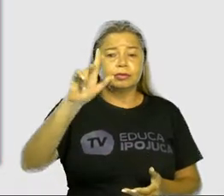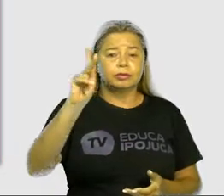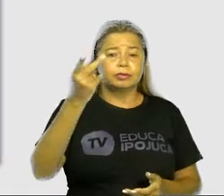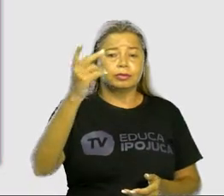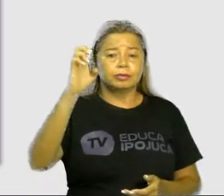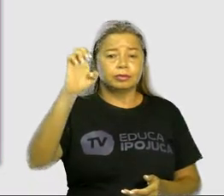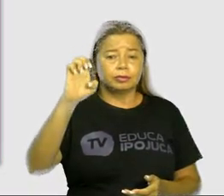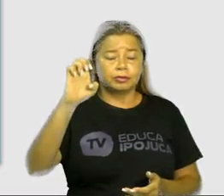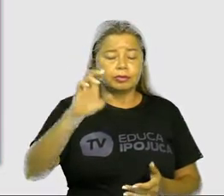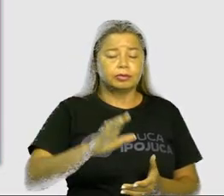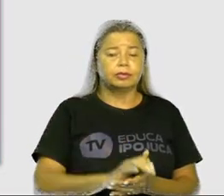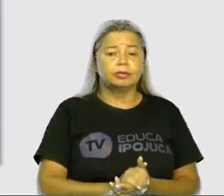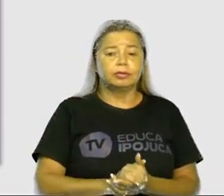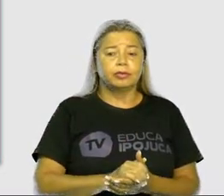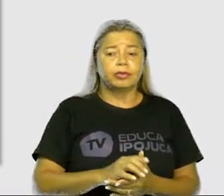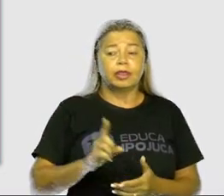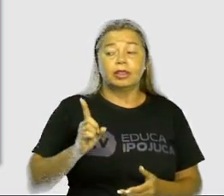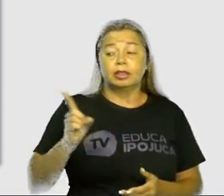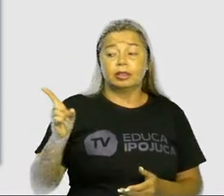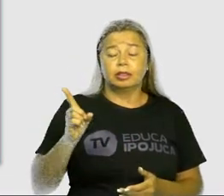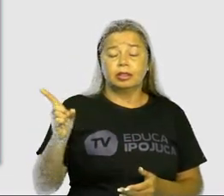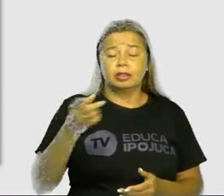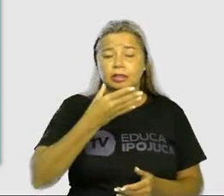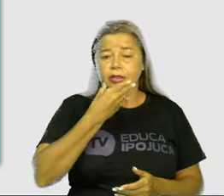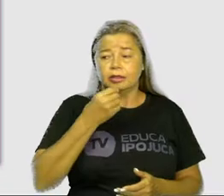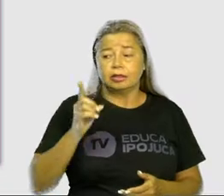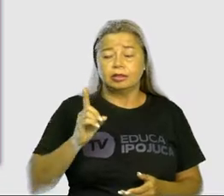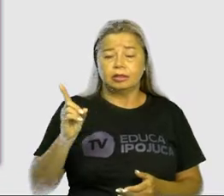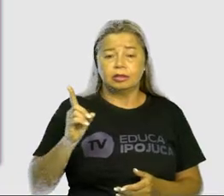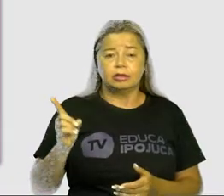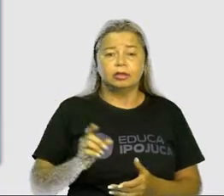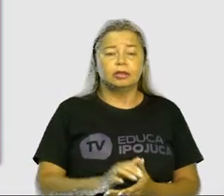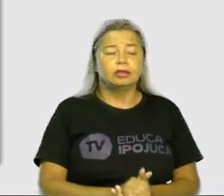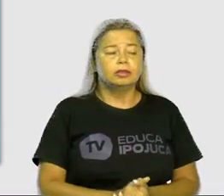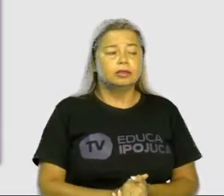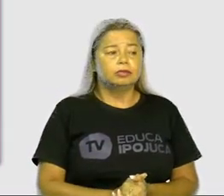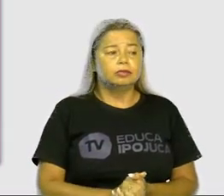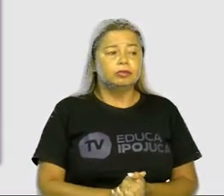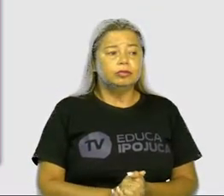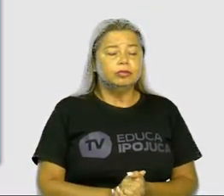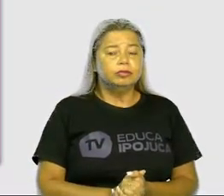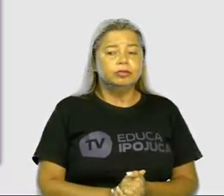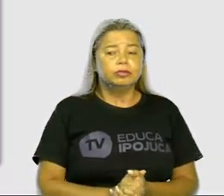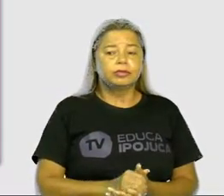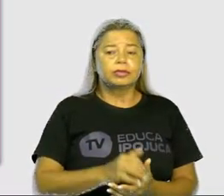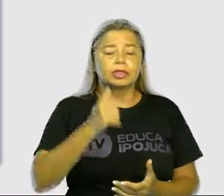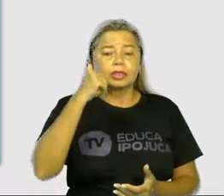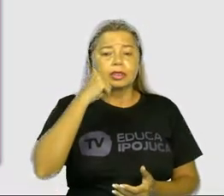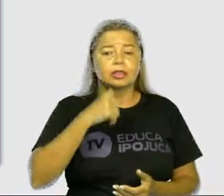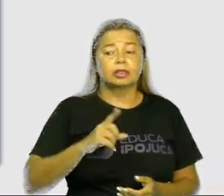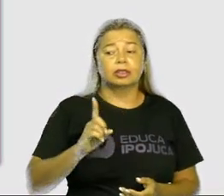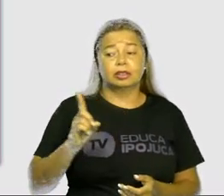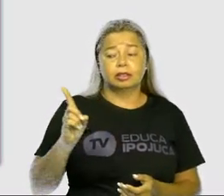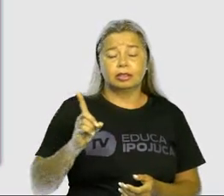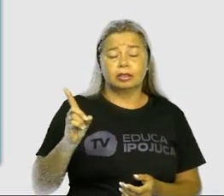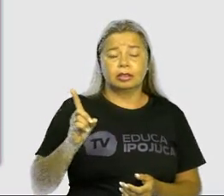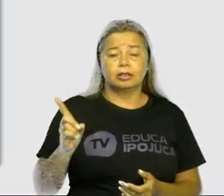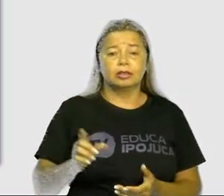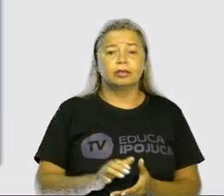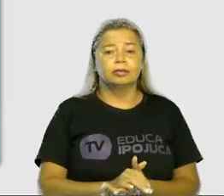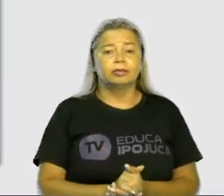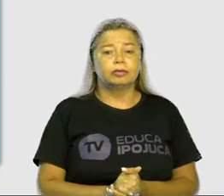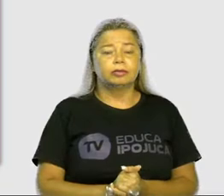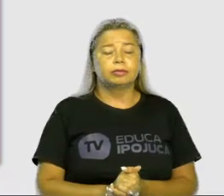e também a ele. Temos o her, que vai ser lhe, a e a ela. O it, lembrando